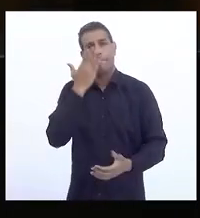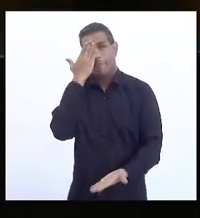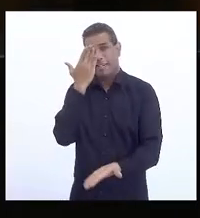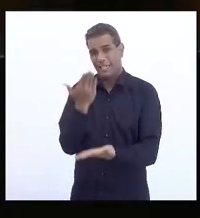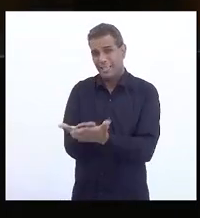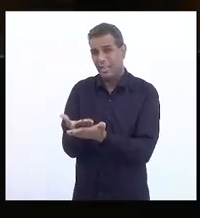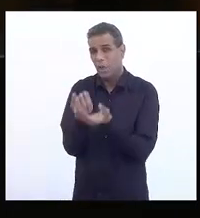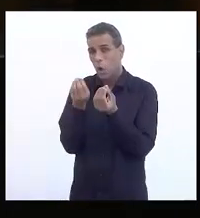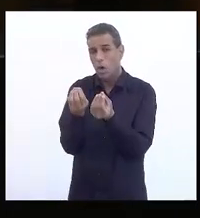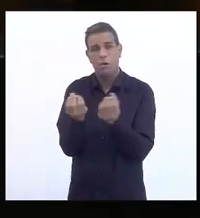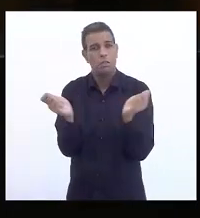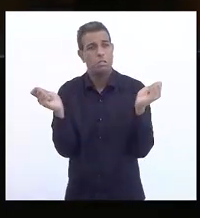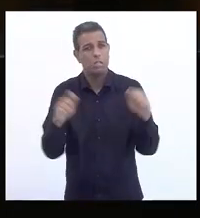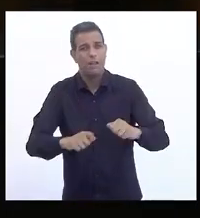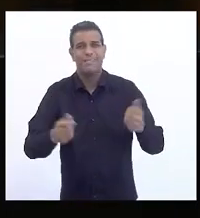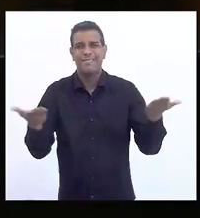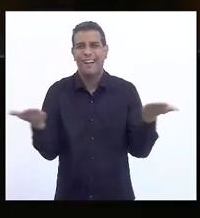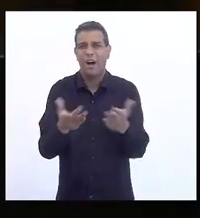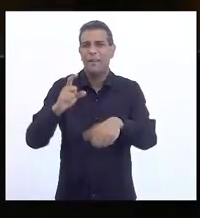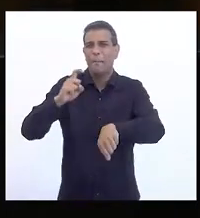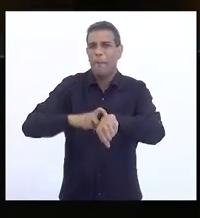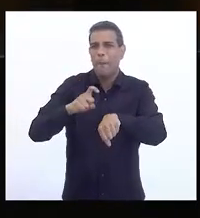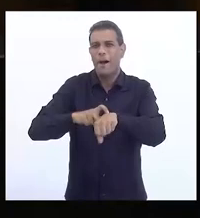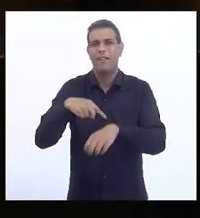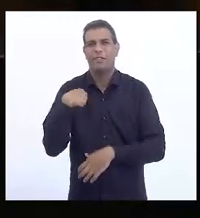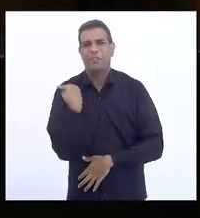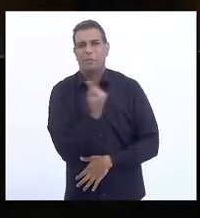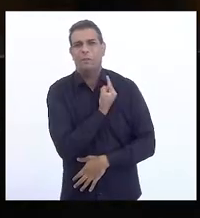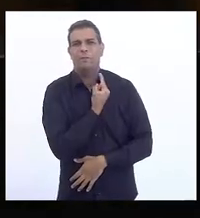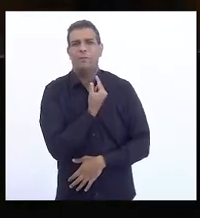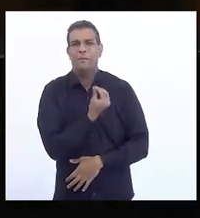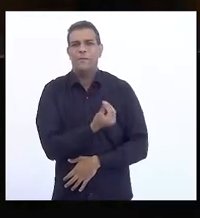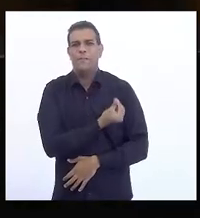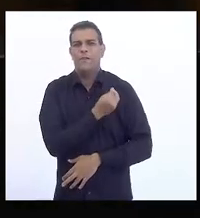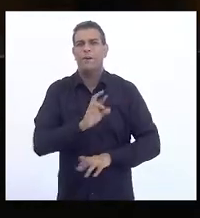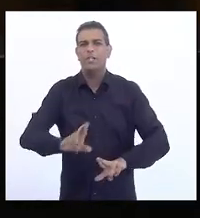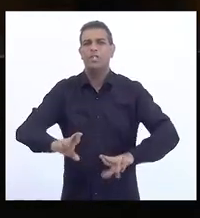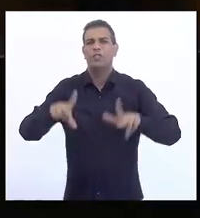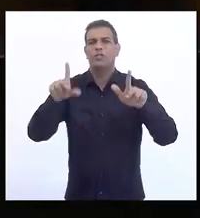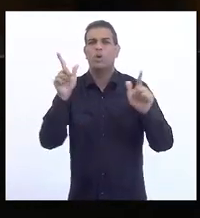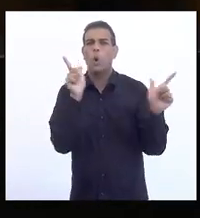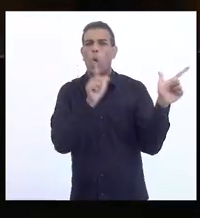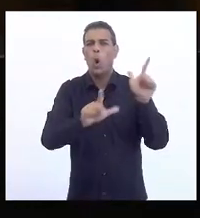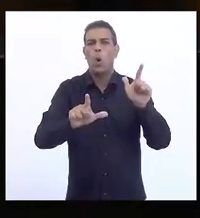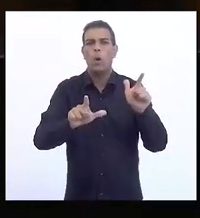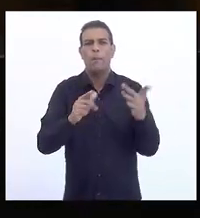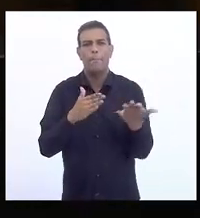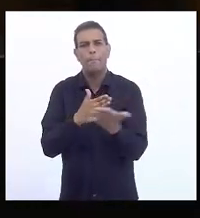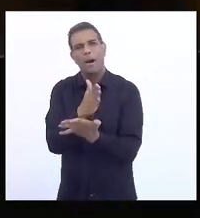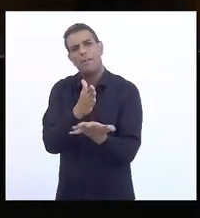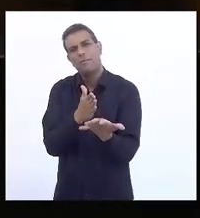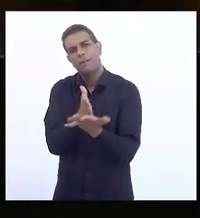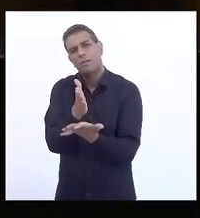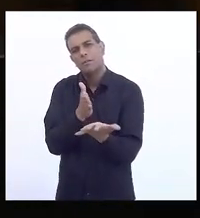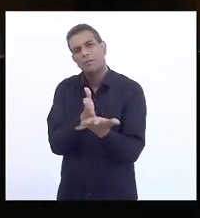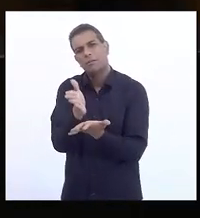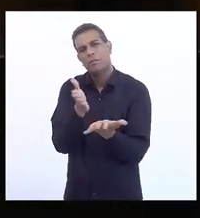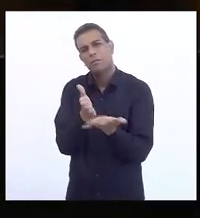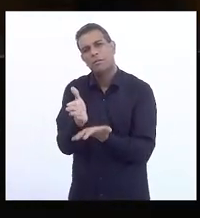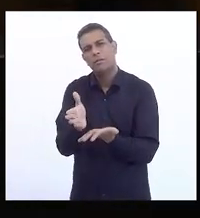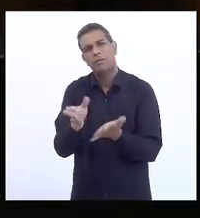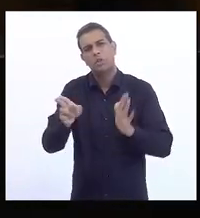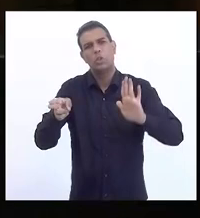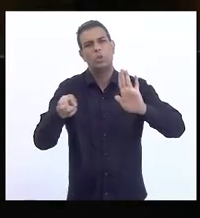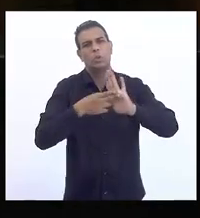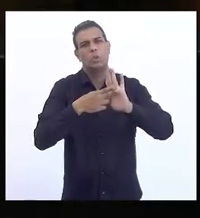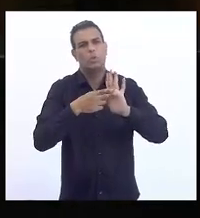compromisso, mas agora fez muito mais num pouco período que assumiu